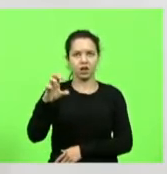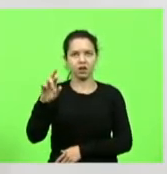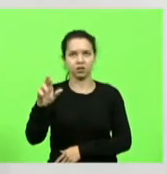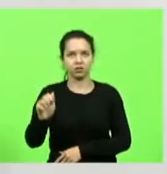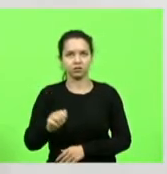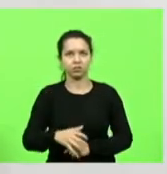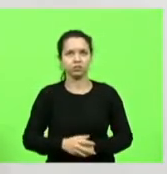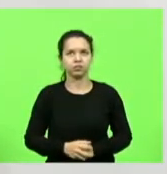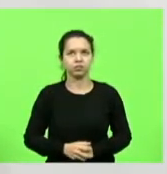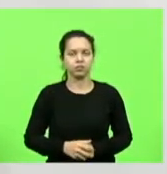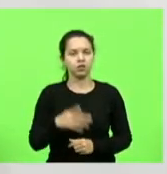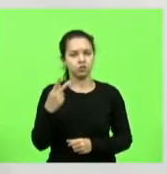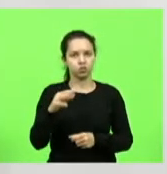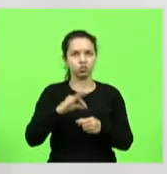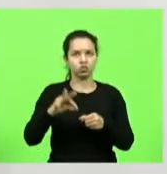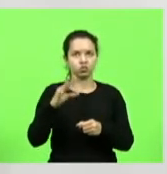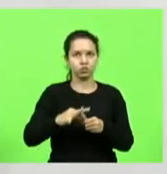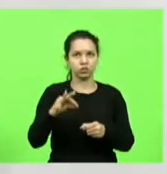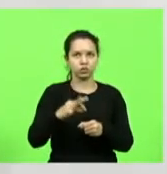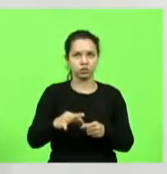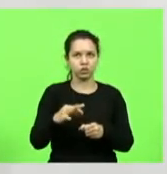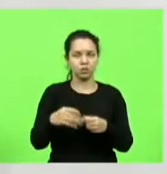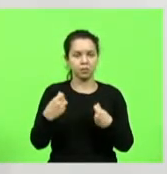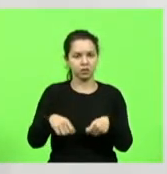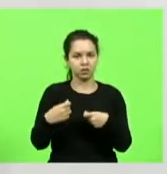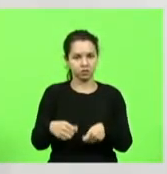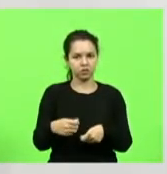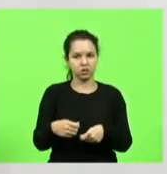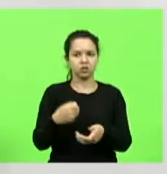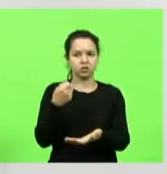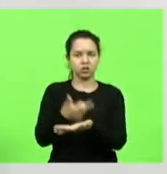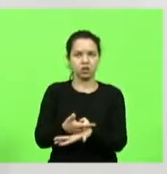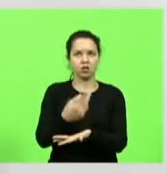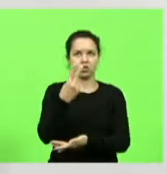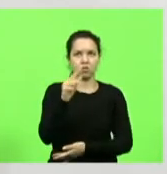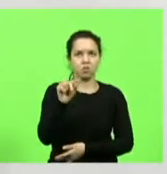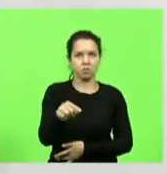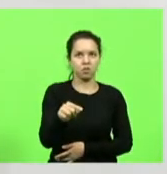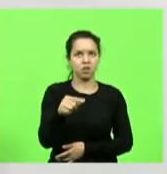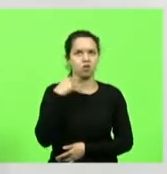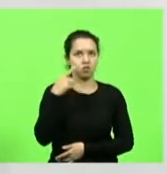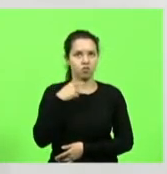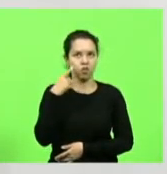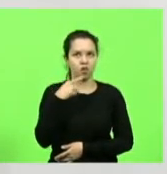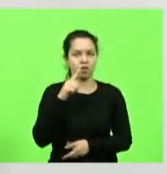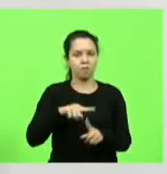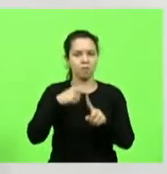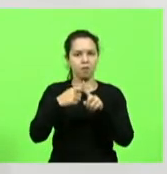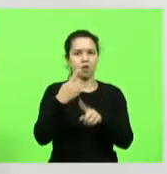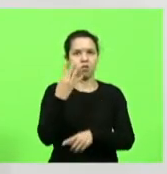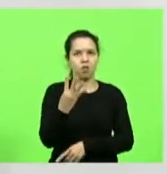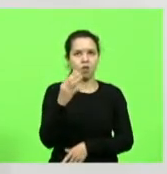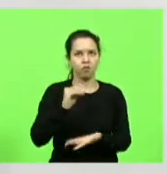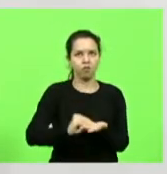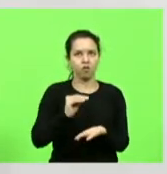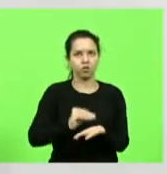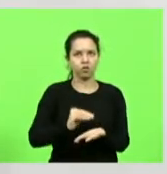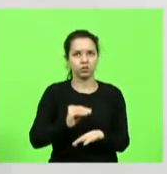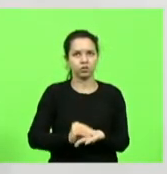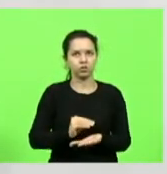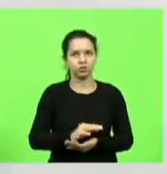A sua instituição, tive que dar R$2.000 para os advogados e vou dar mais R$4.000 que ainda faltam.